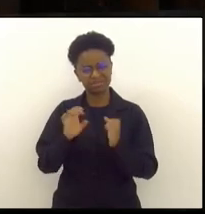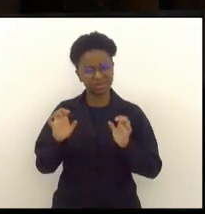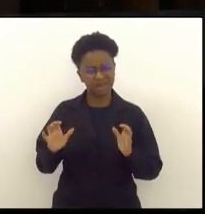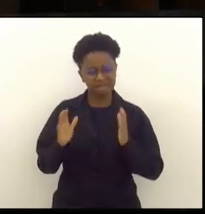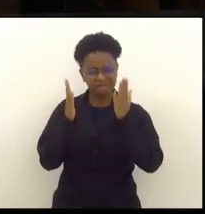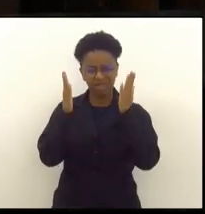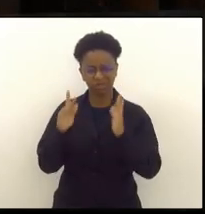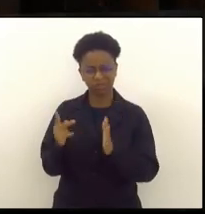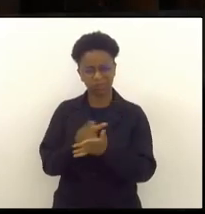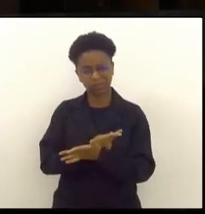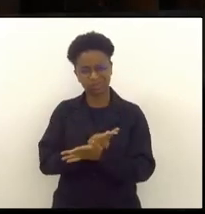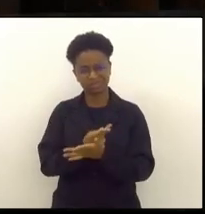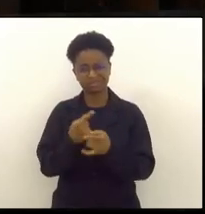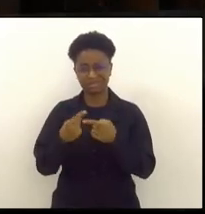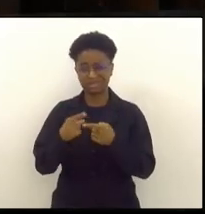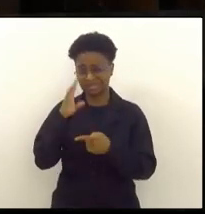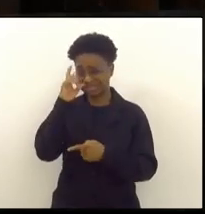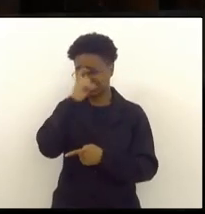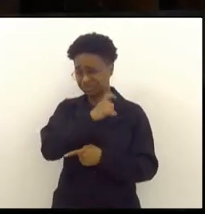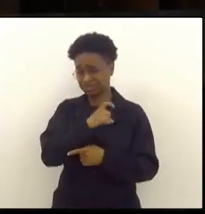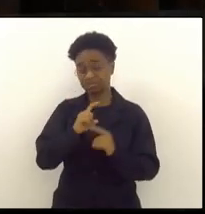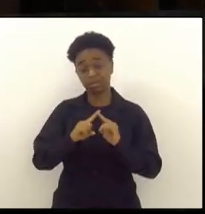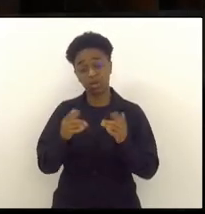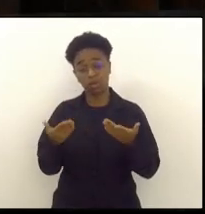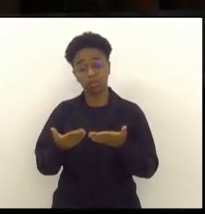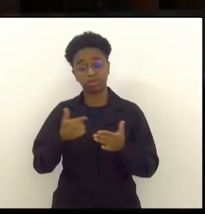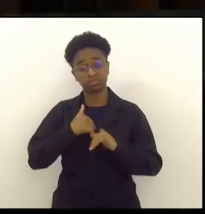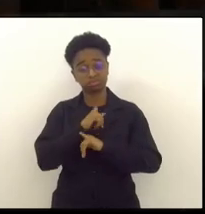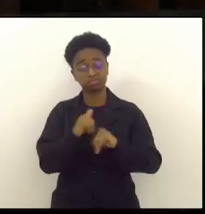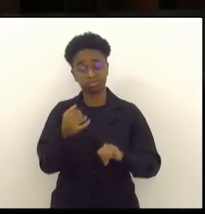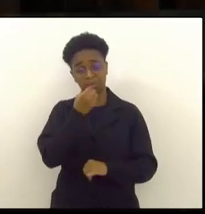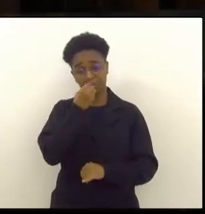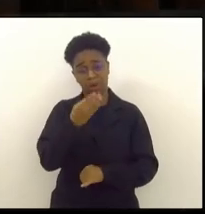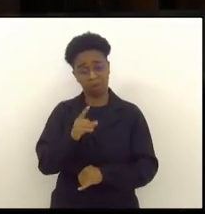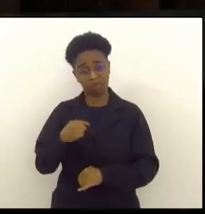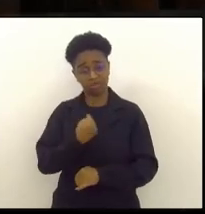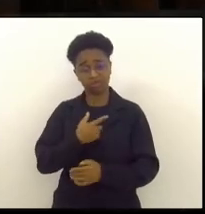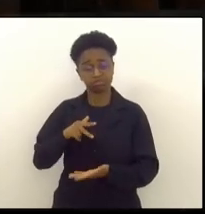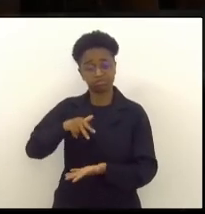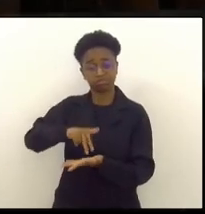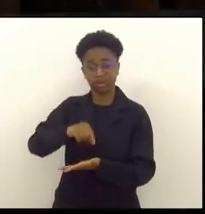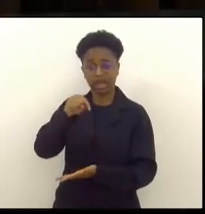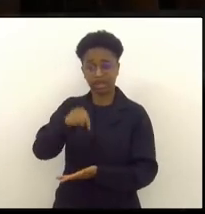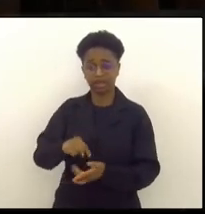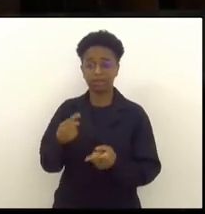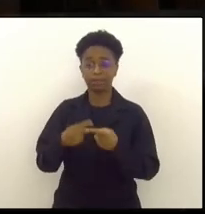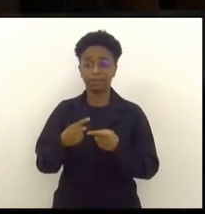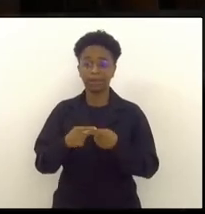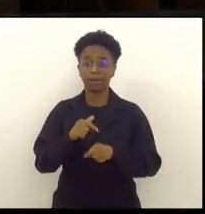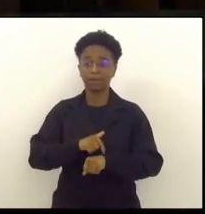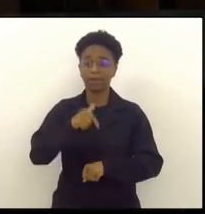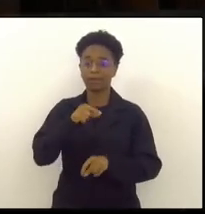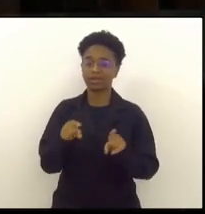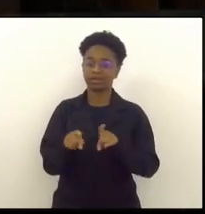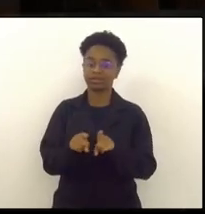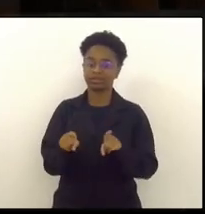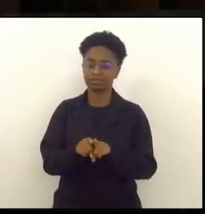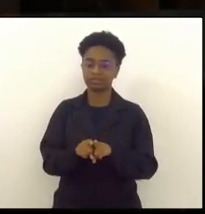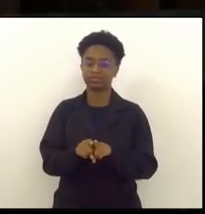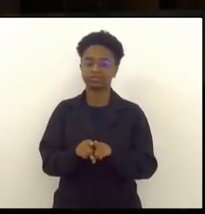fazer uma cerimônia. Mas hoje eu digo que bom que podemos estar aqui. Porque é um momento também